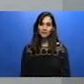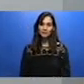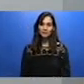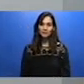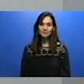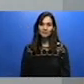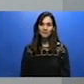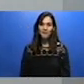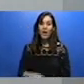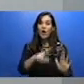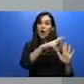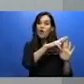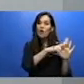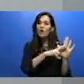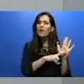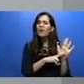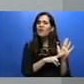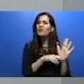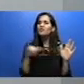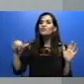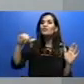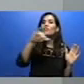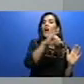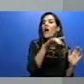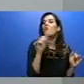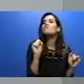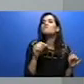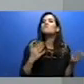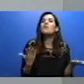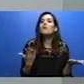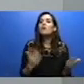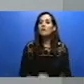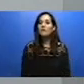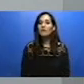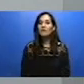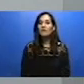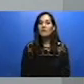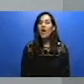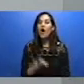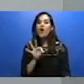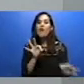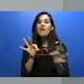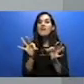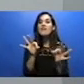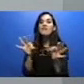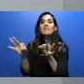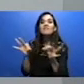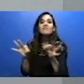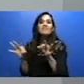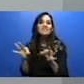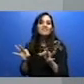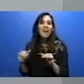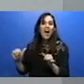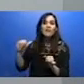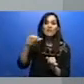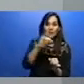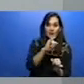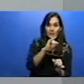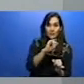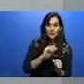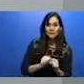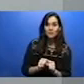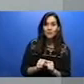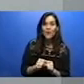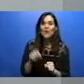aí, um roteiro de viagem. O que é, então, esse roteiro de viagem? É o planejamento da viagem. Que programas que você